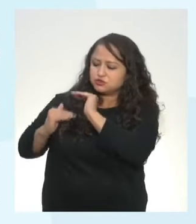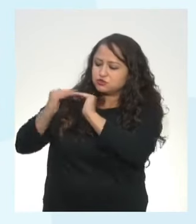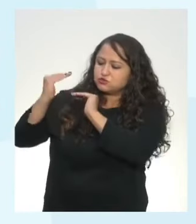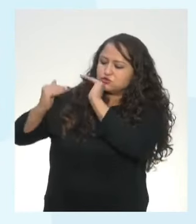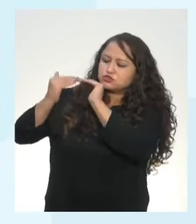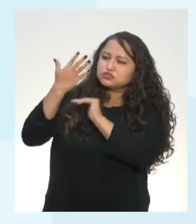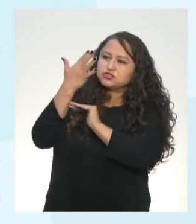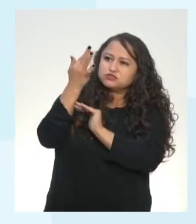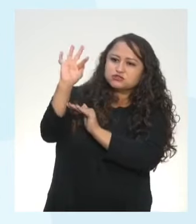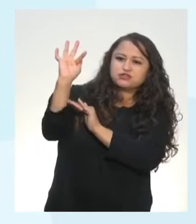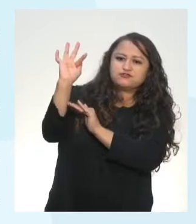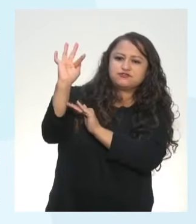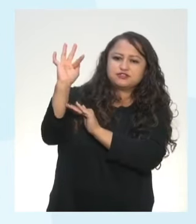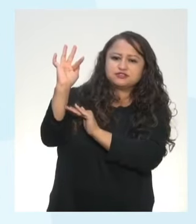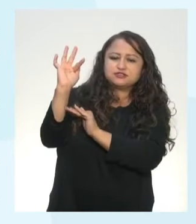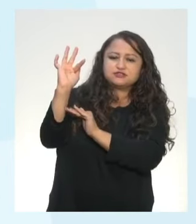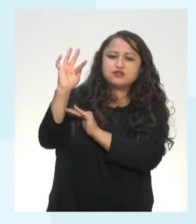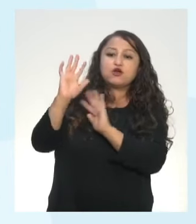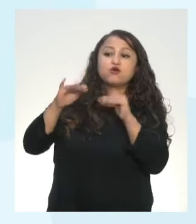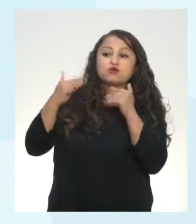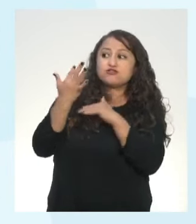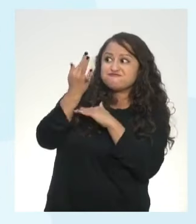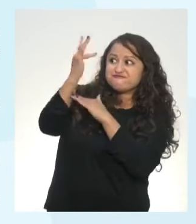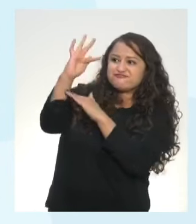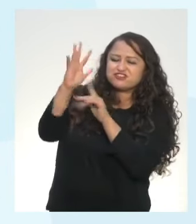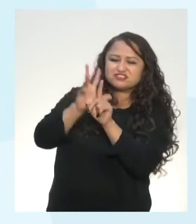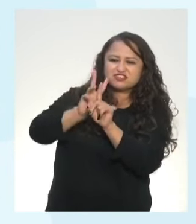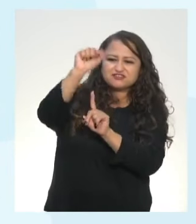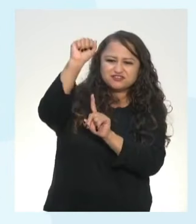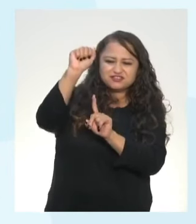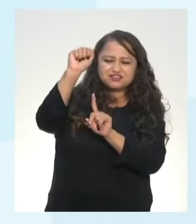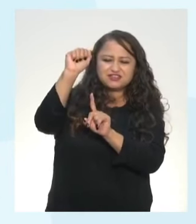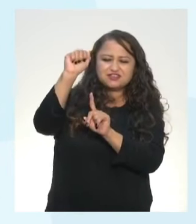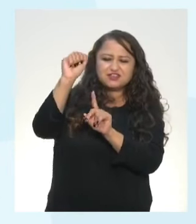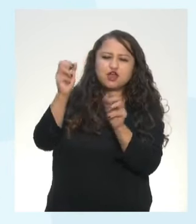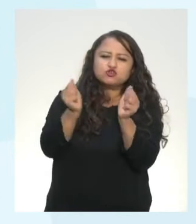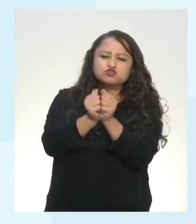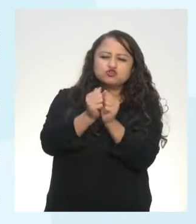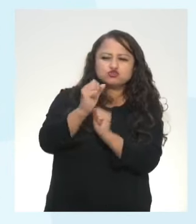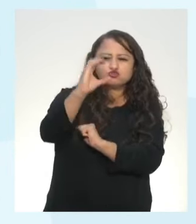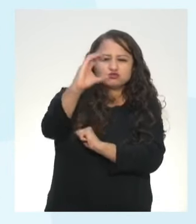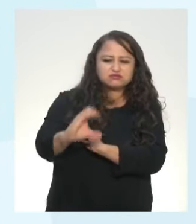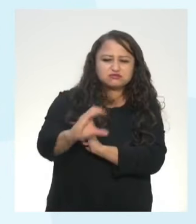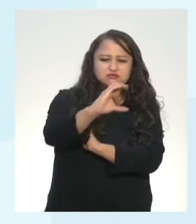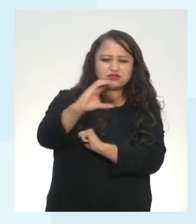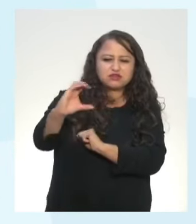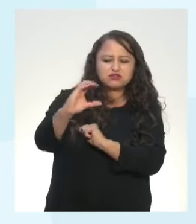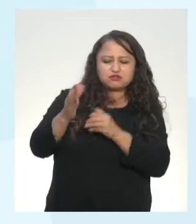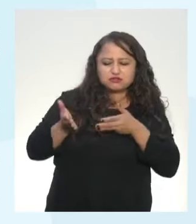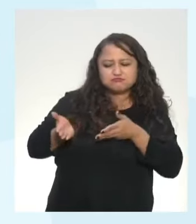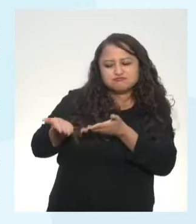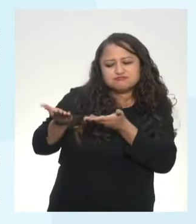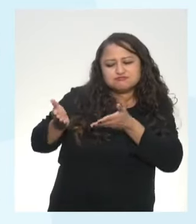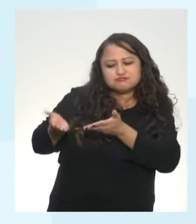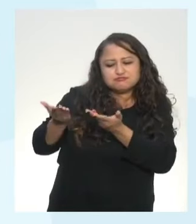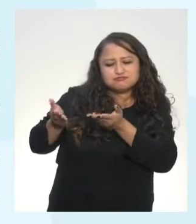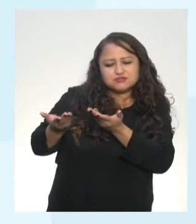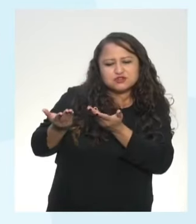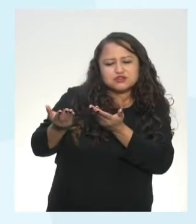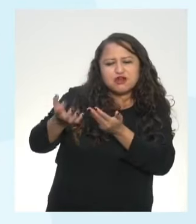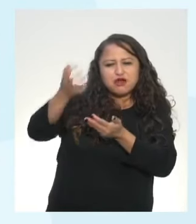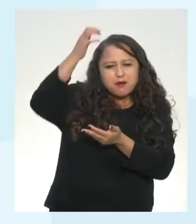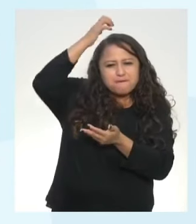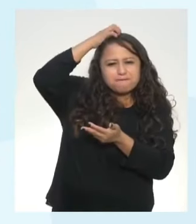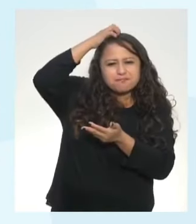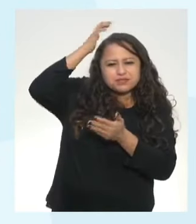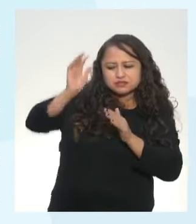passando. Então, dada a vitória da França, é claro que a Igreja Católica vai ali dar o seu ok, rei, eu apoio